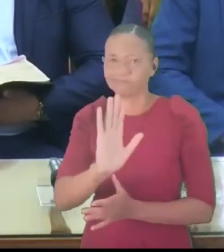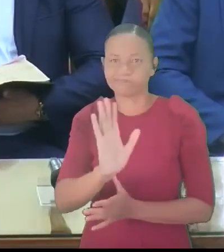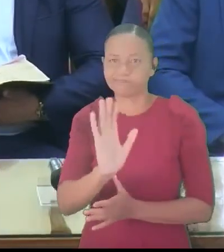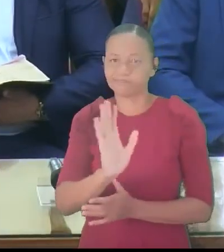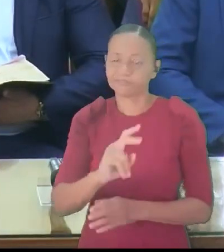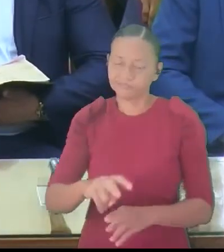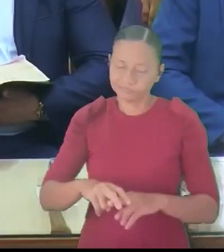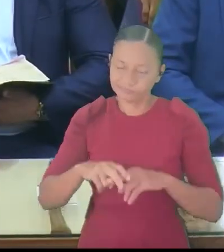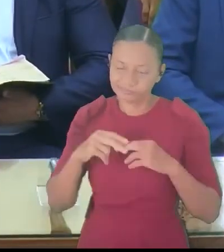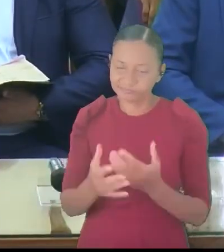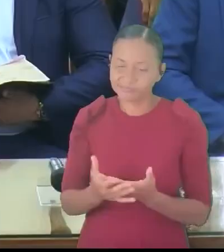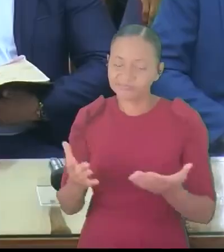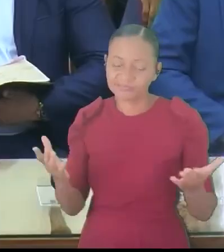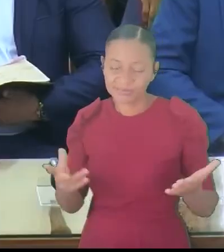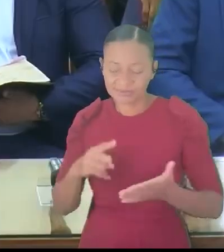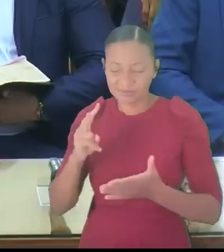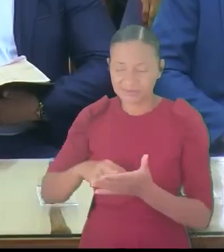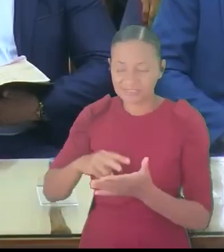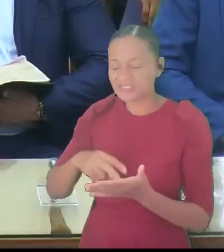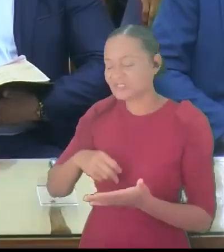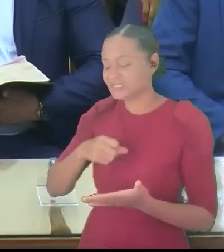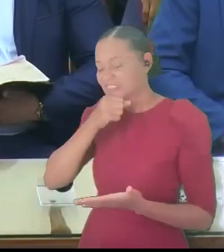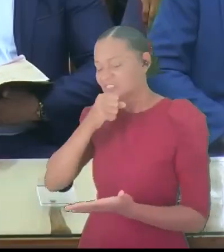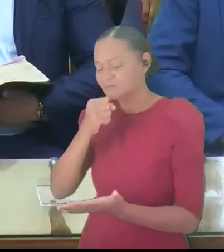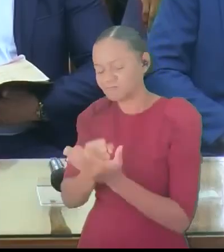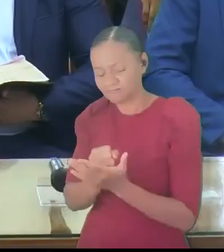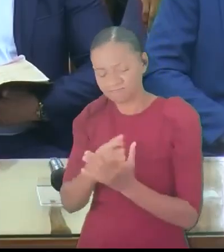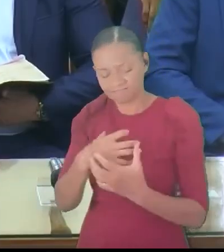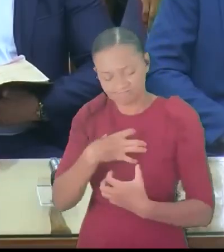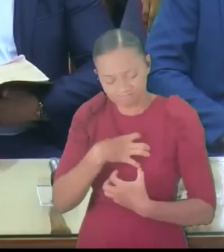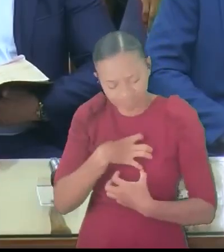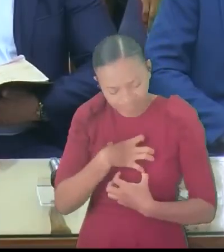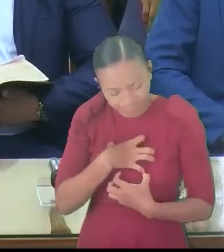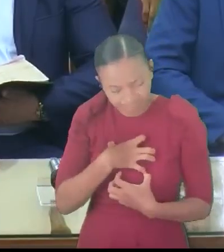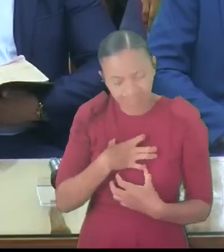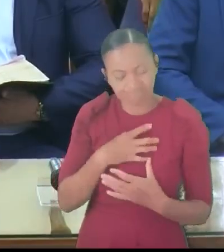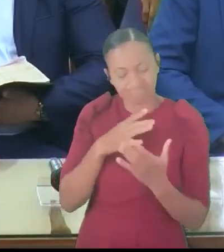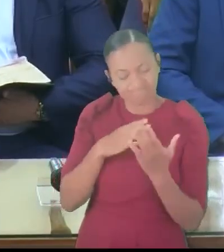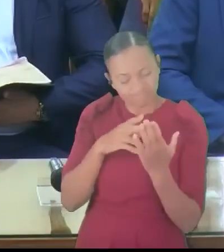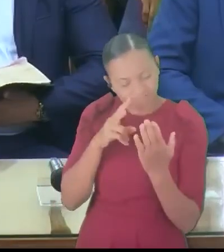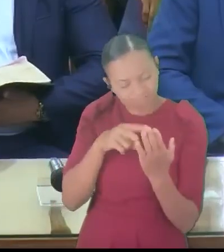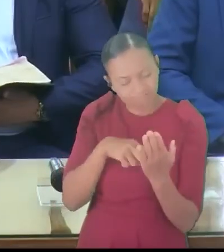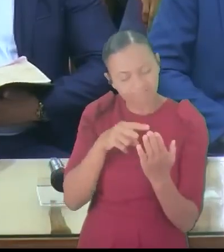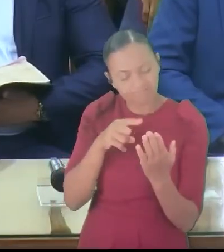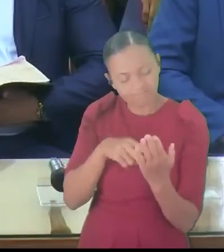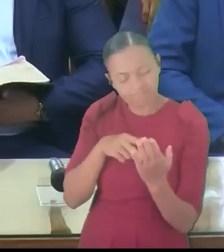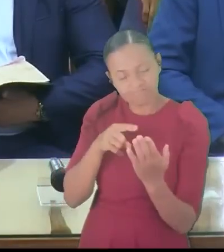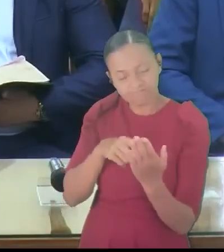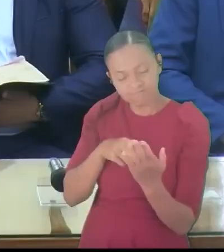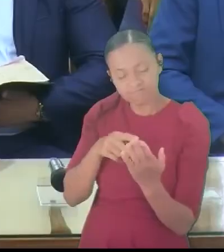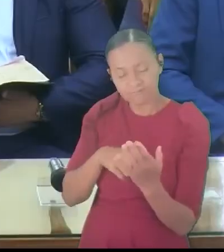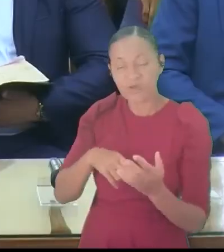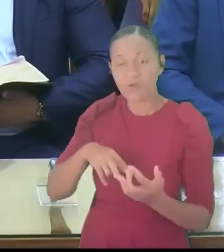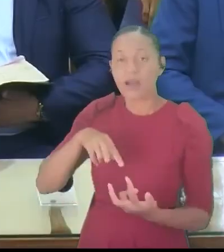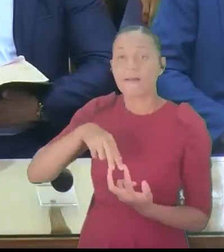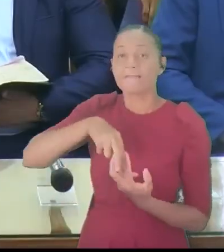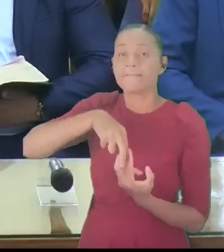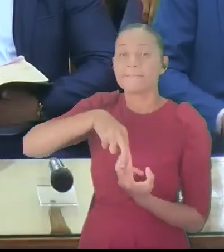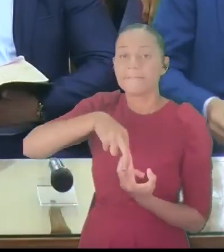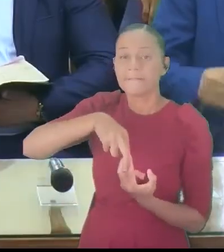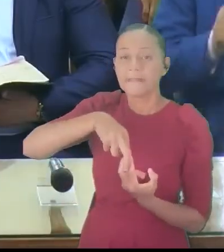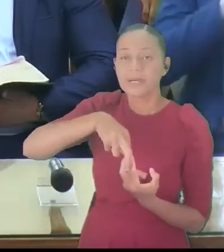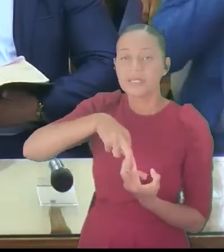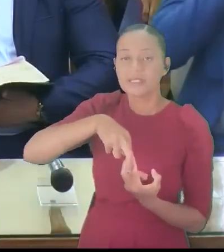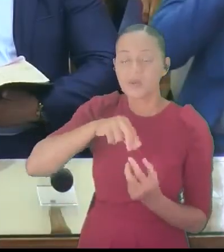isso que a gente lê o Antigo Testamento com devoção, a gente lê o Antigo Testamento com devoção, mas com a hermenêutica de que o